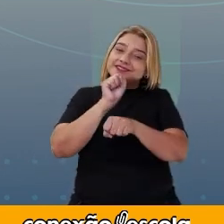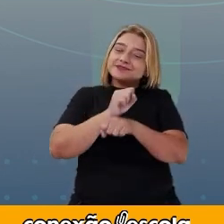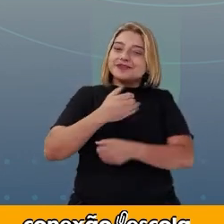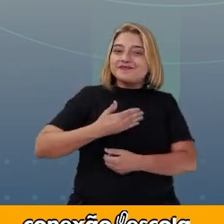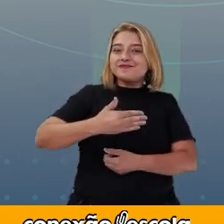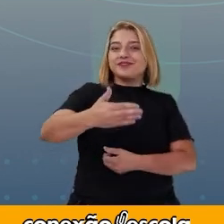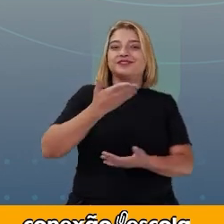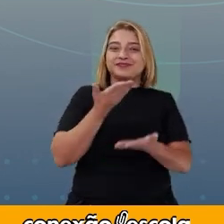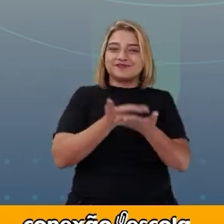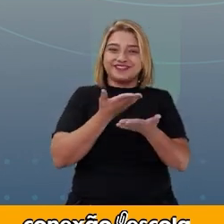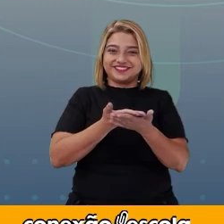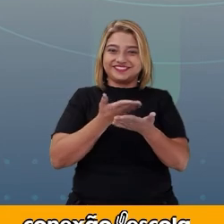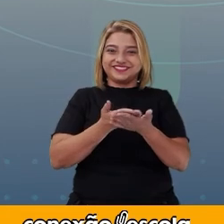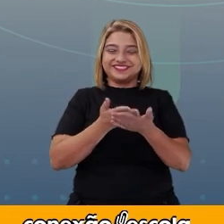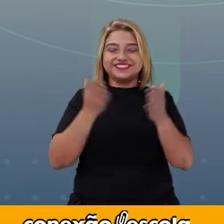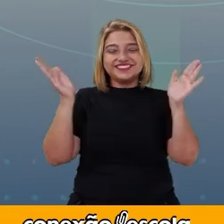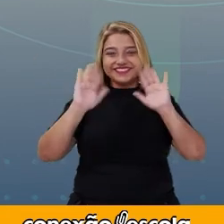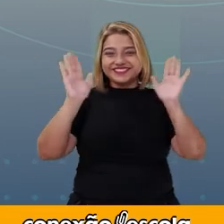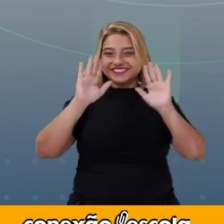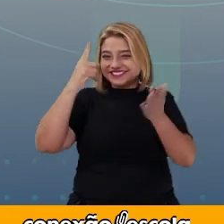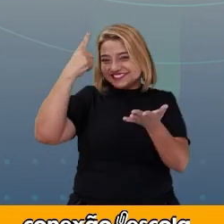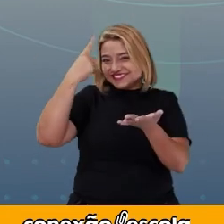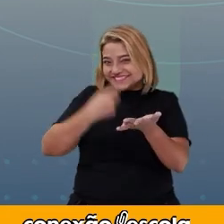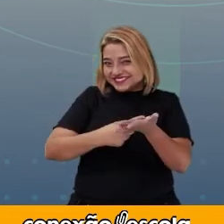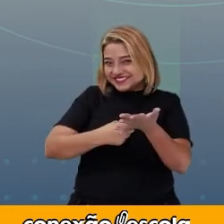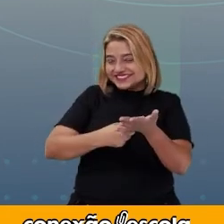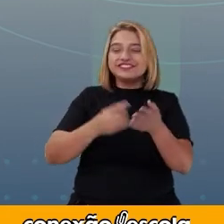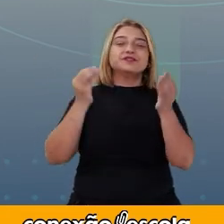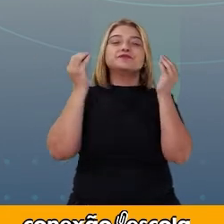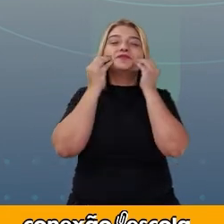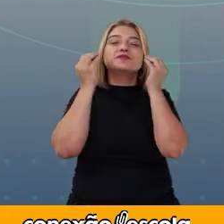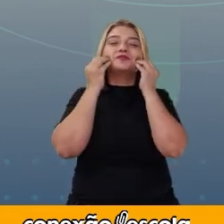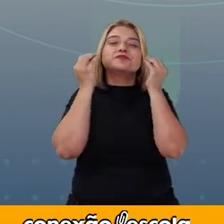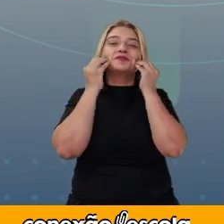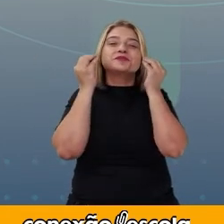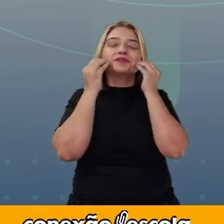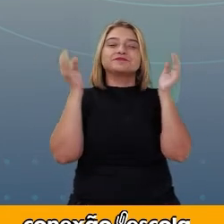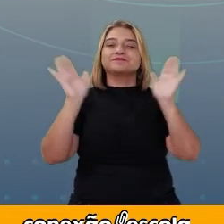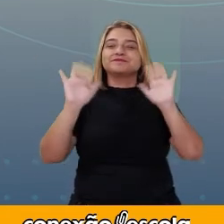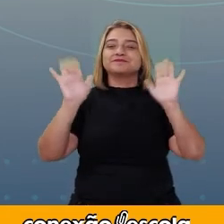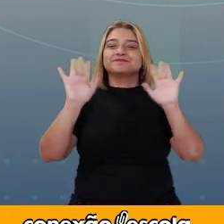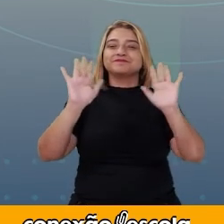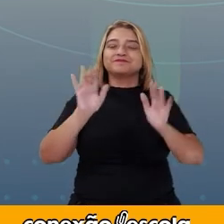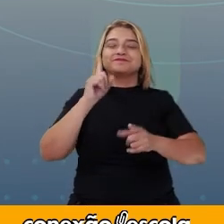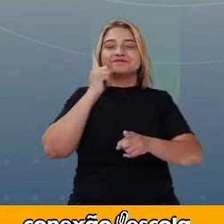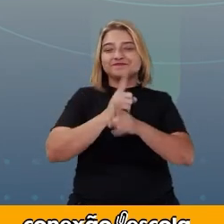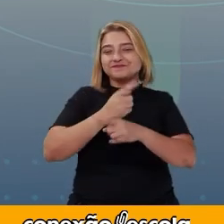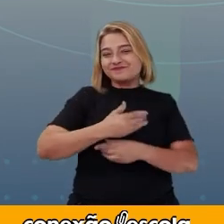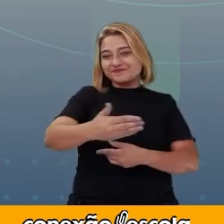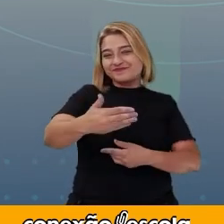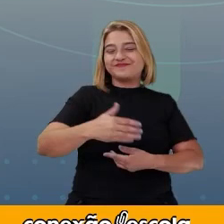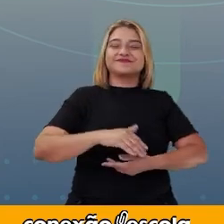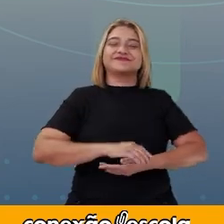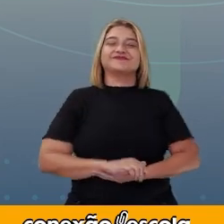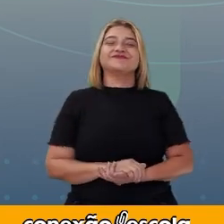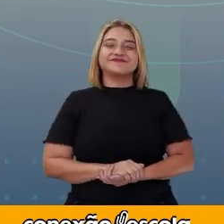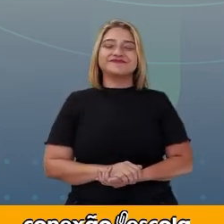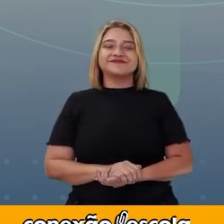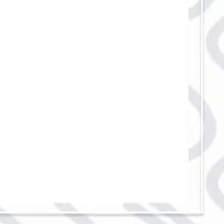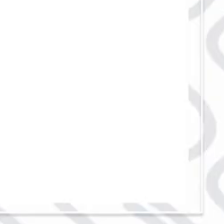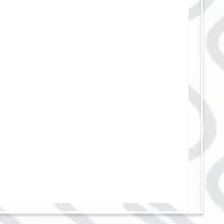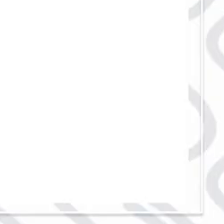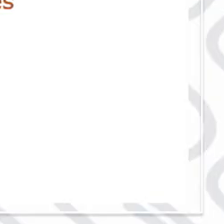até a nossa próxima videoaula. Combinado? Um beijo e até mais. Tchau, tchau!